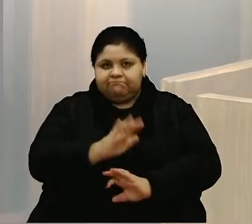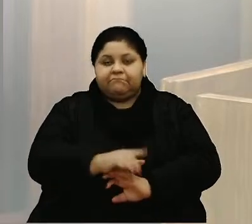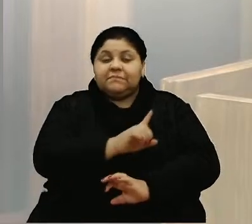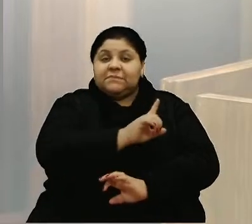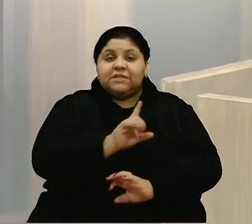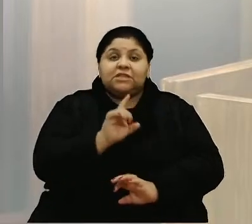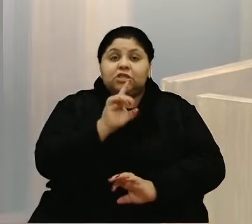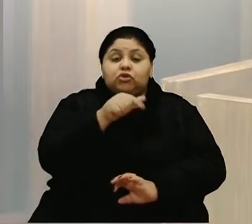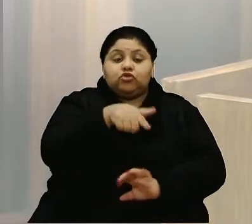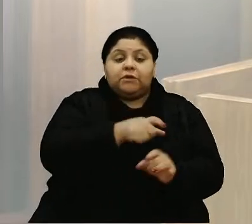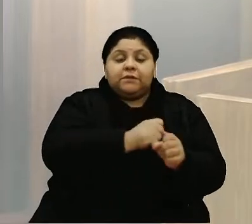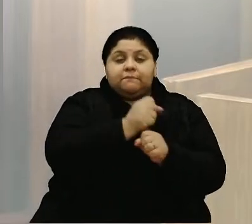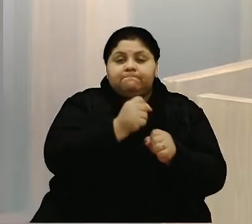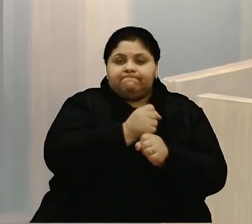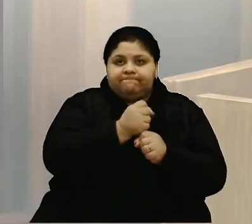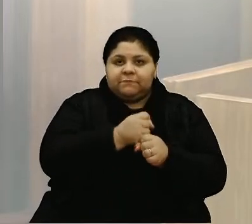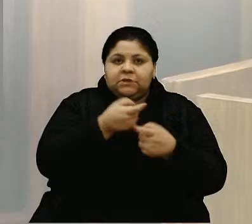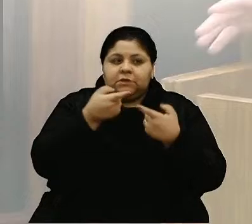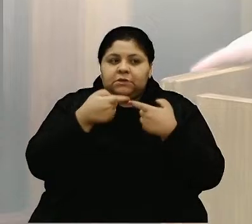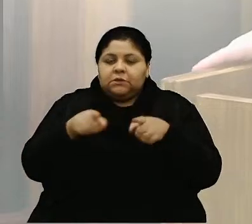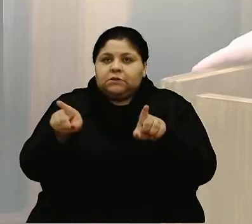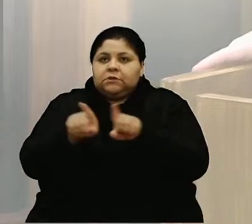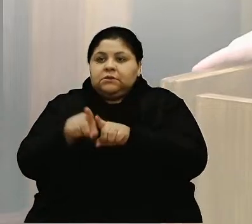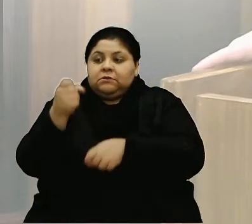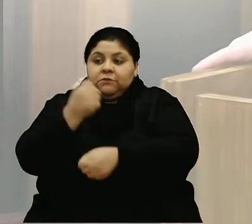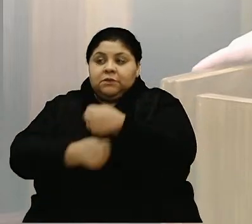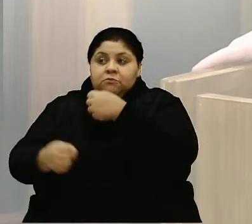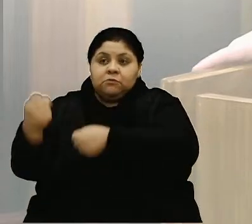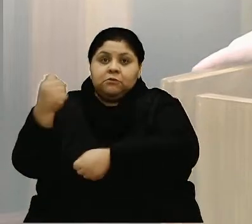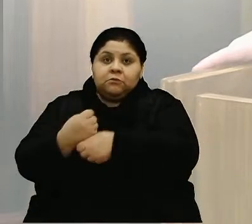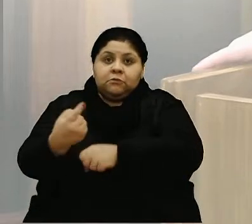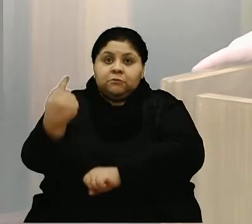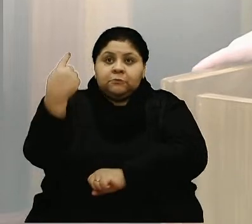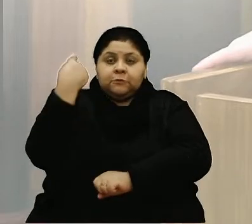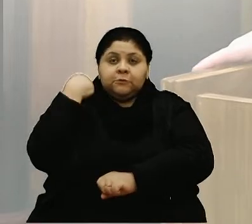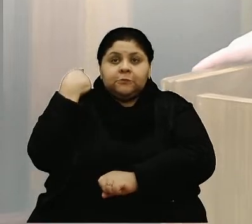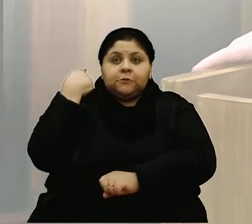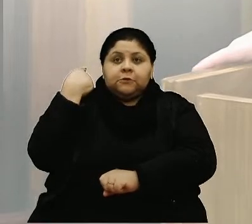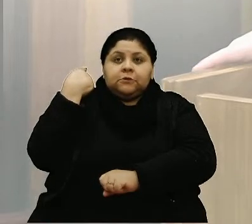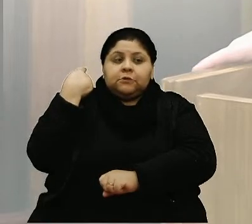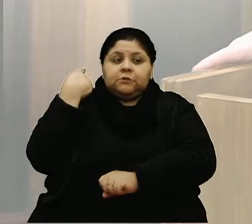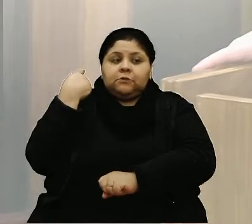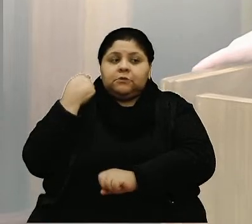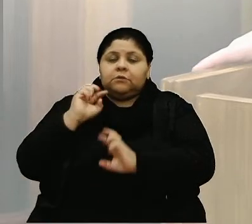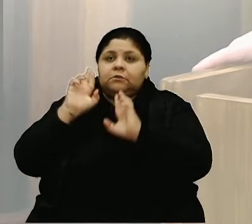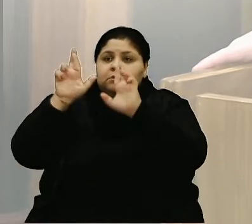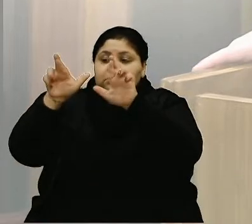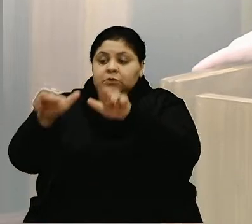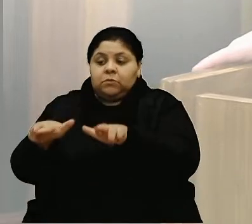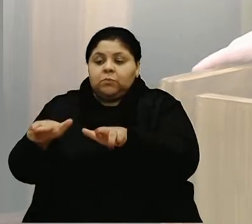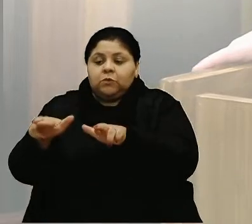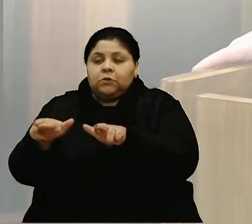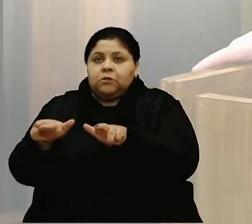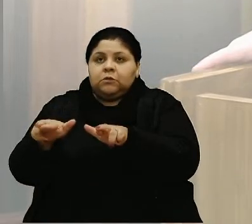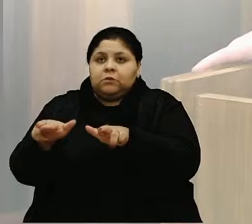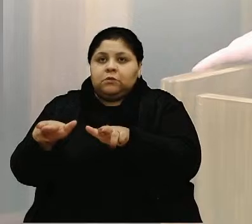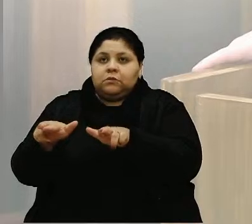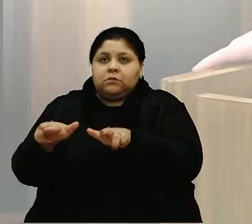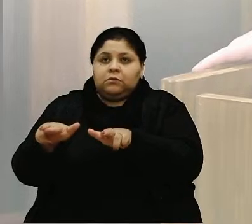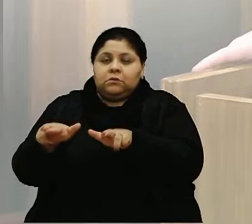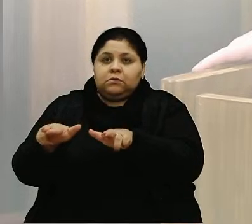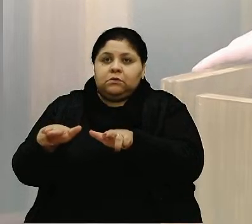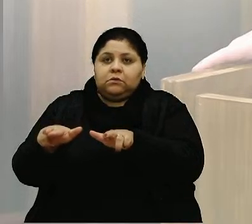somente este ano, mas também o ano passado, onde na região em especial de